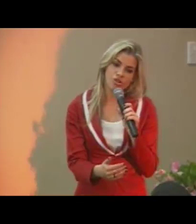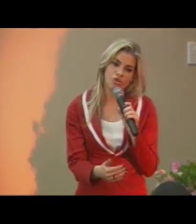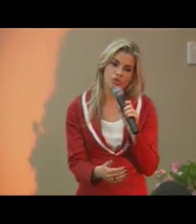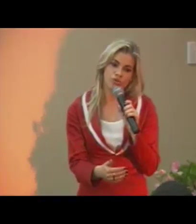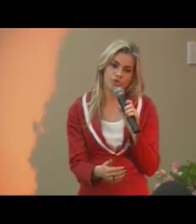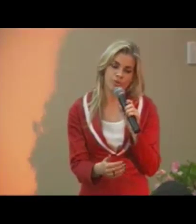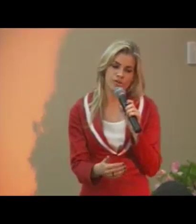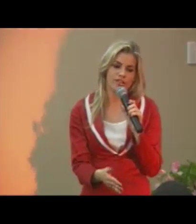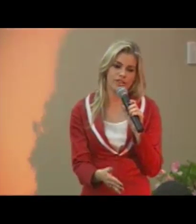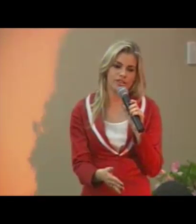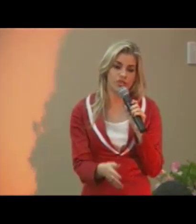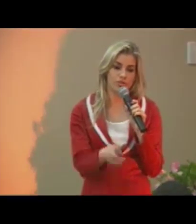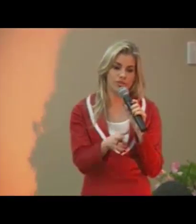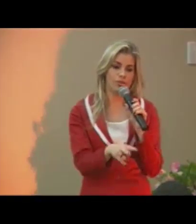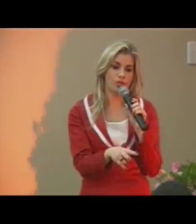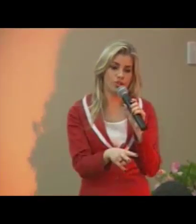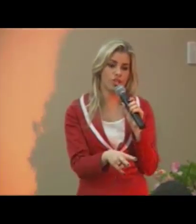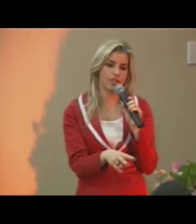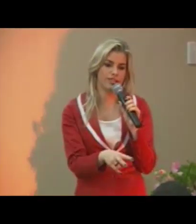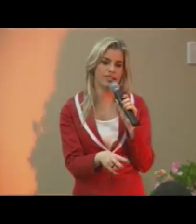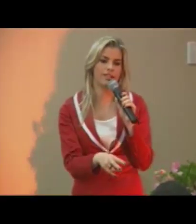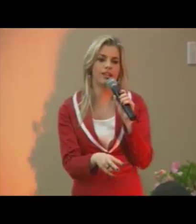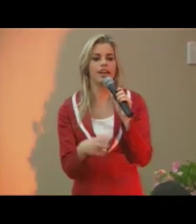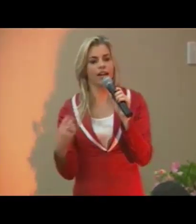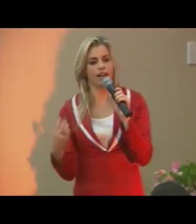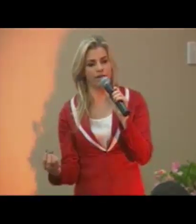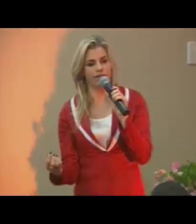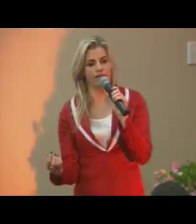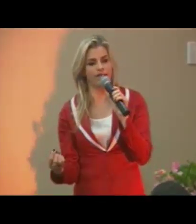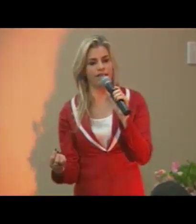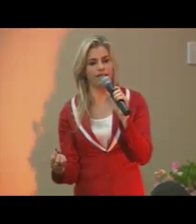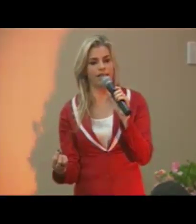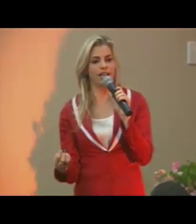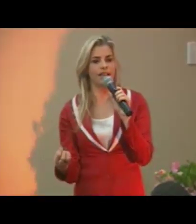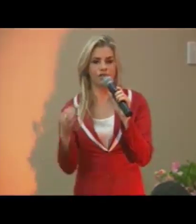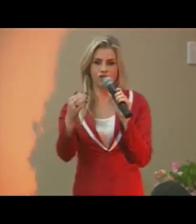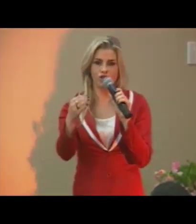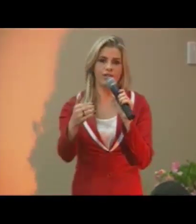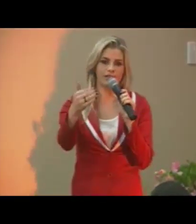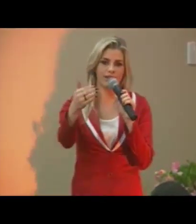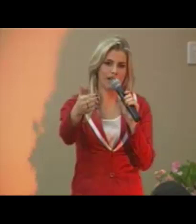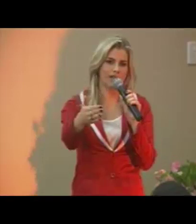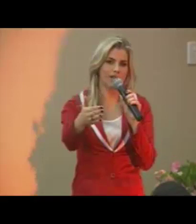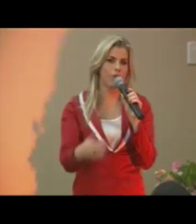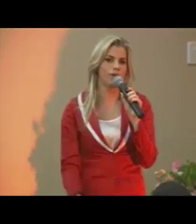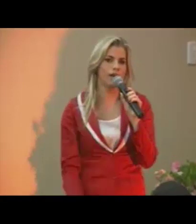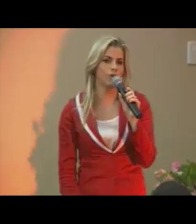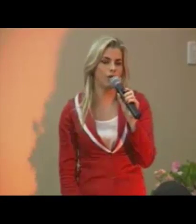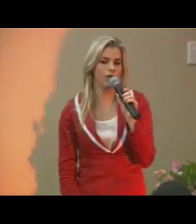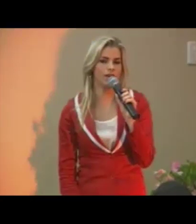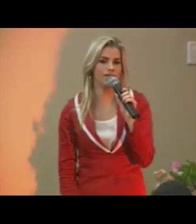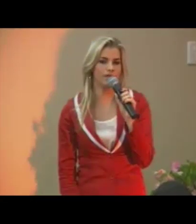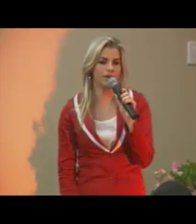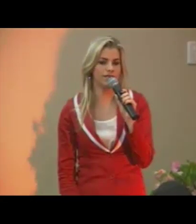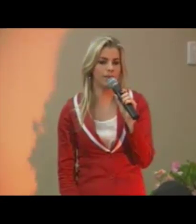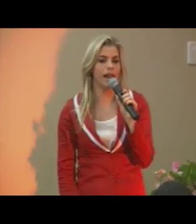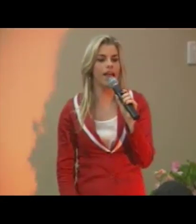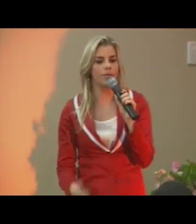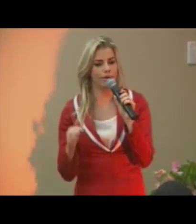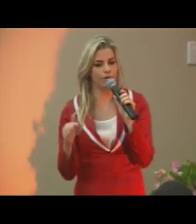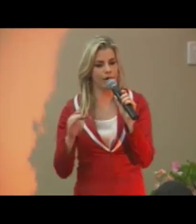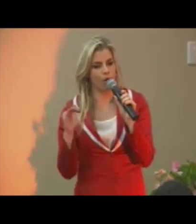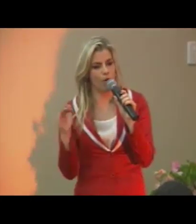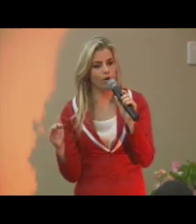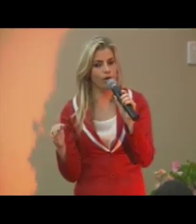As durações, este de curso de processo legislativo são 2 dias. E a Caravana da Cidadania, a gente ainda vai estar entrando em contato com